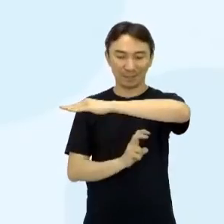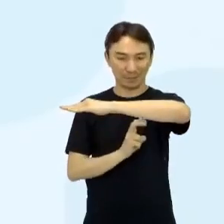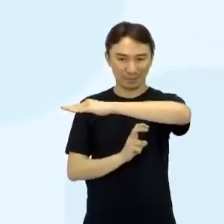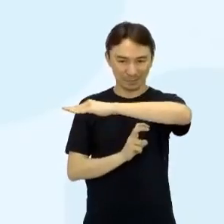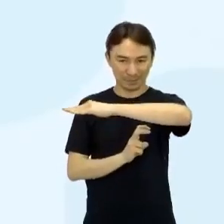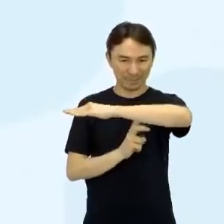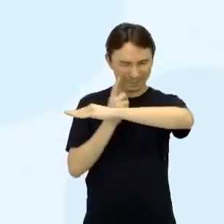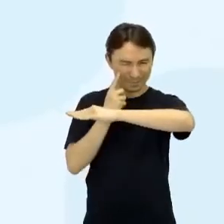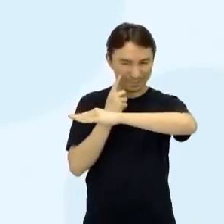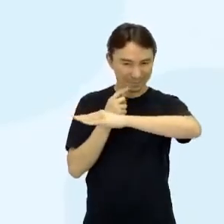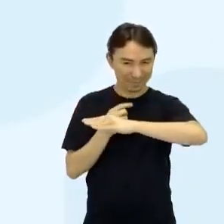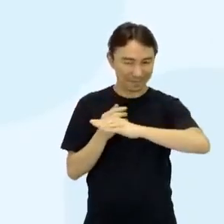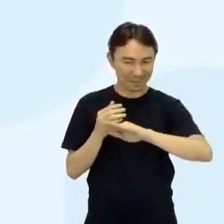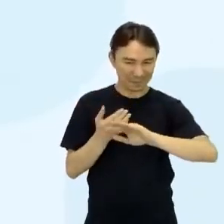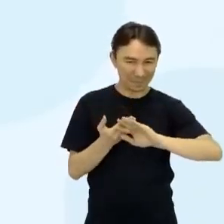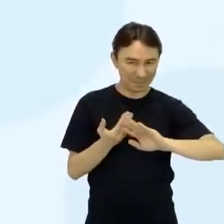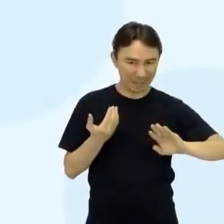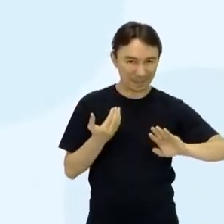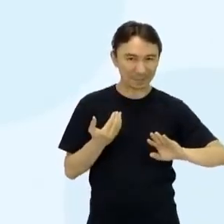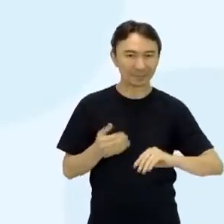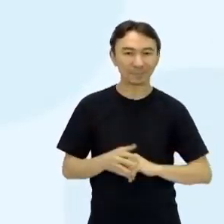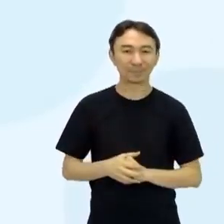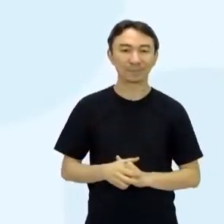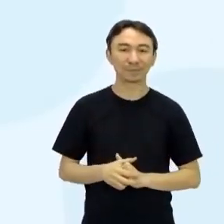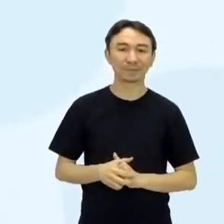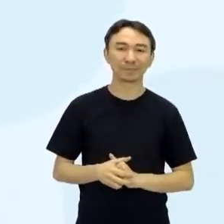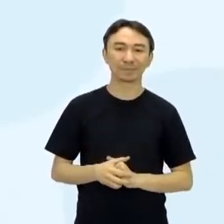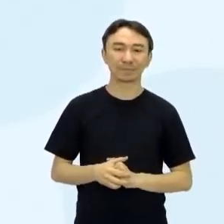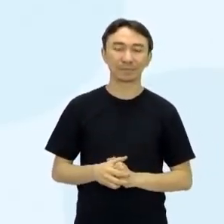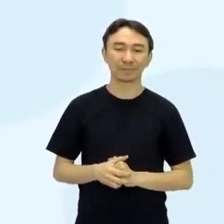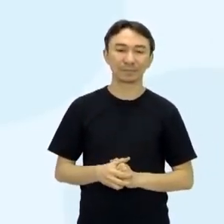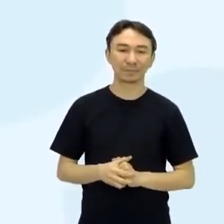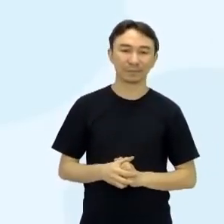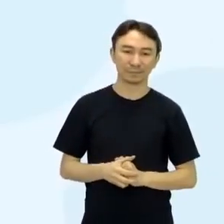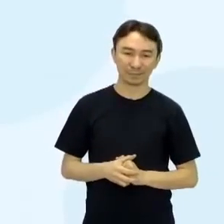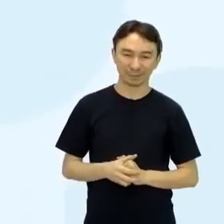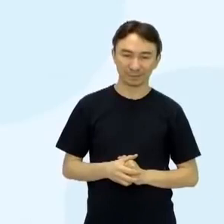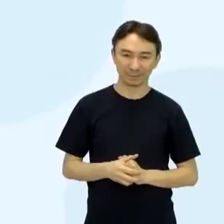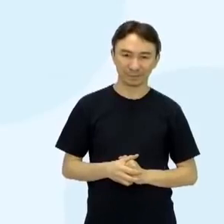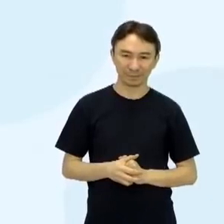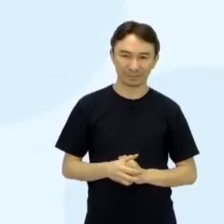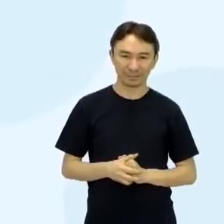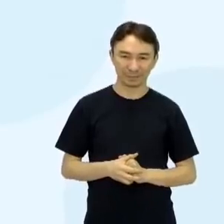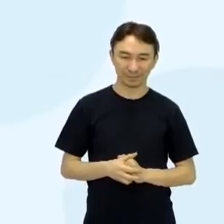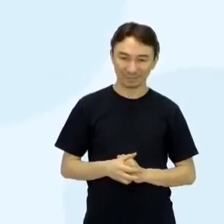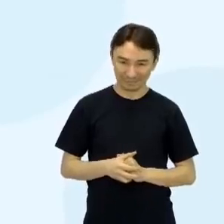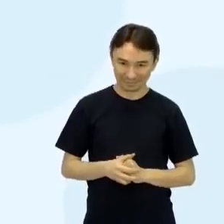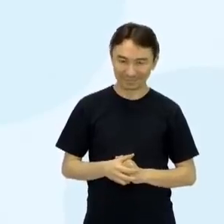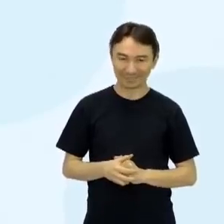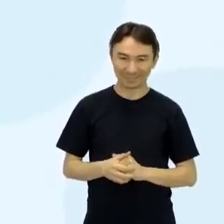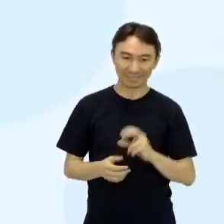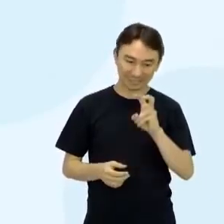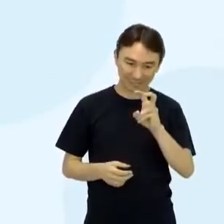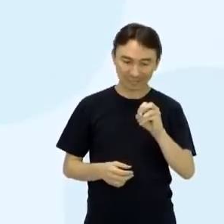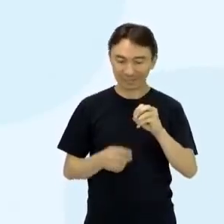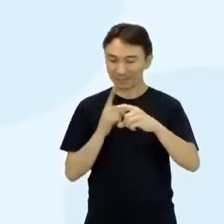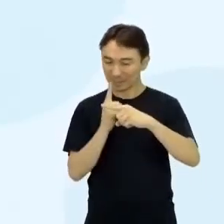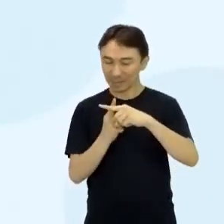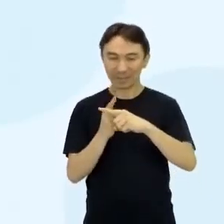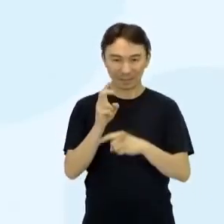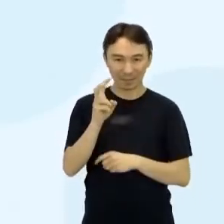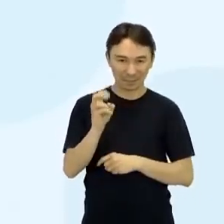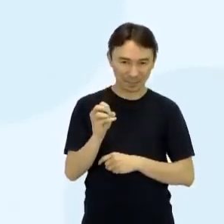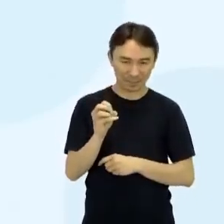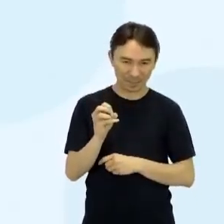Vamos separar eles, Vivi? Vamos. Vamos lá, separei, ó. Olha que bonitinho, ó, 50 separados. Esses 50